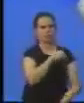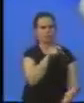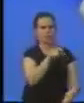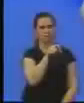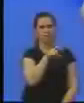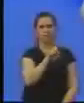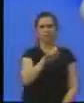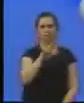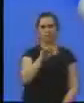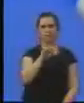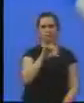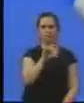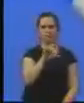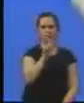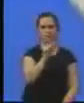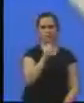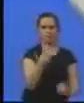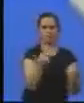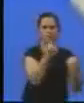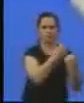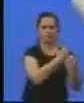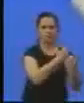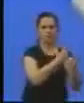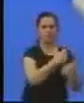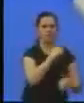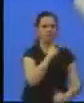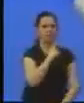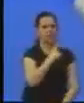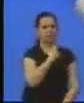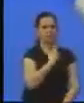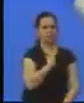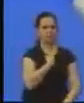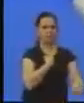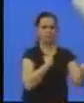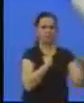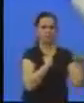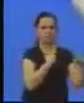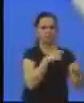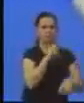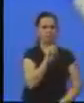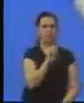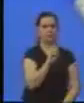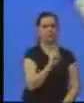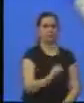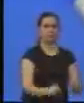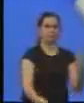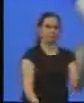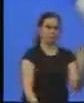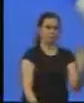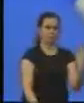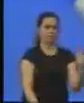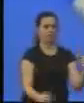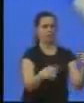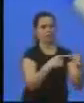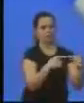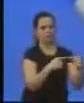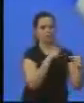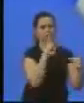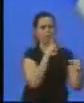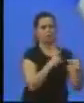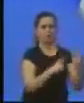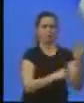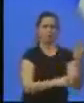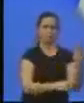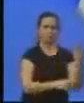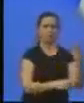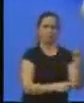Agora, eu vou substituir o valor do x, no ponto, x0. O ponto é 3. Então, eu fiquei com 30